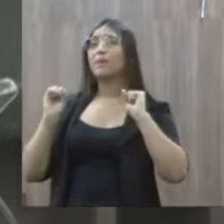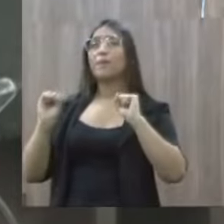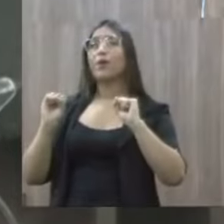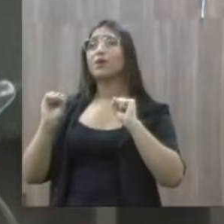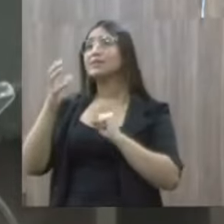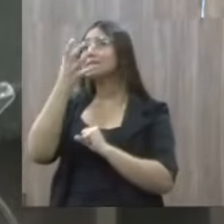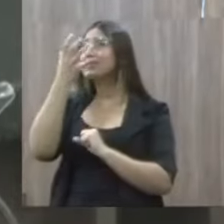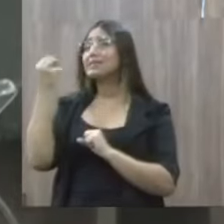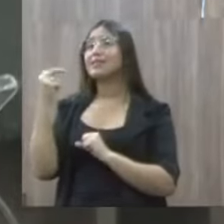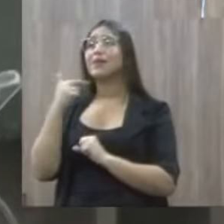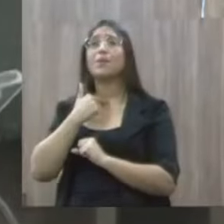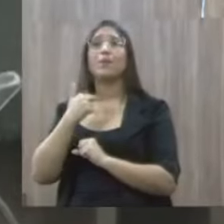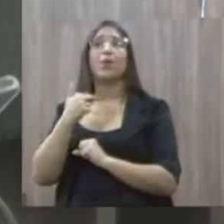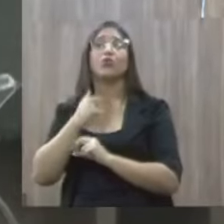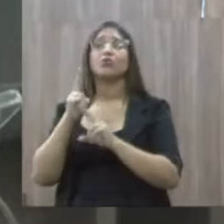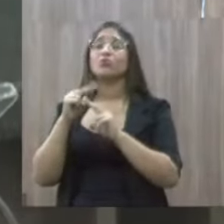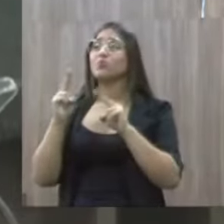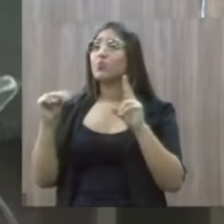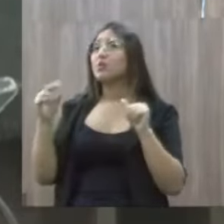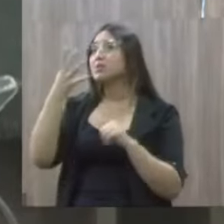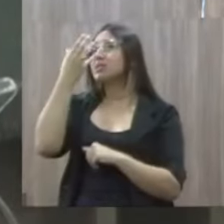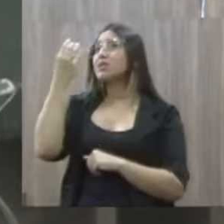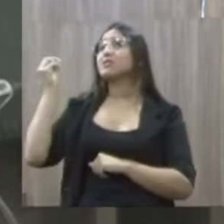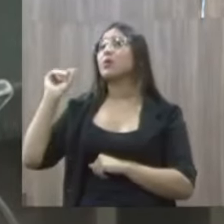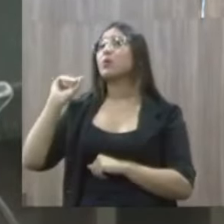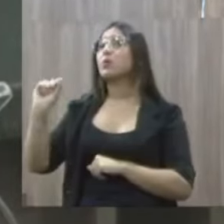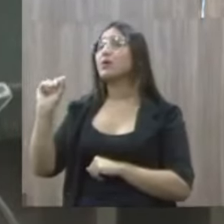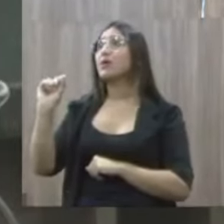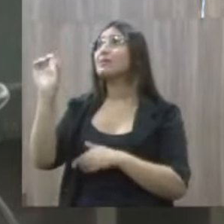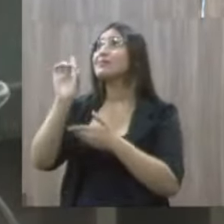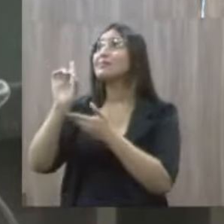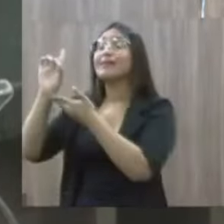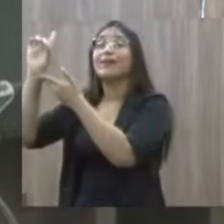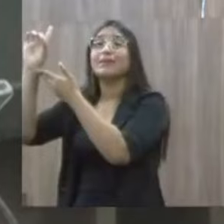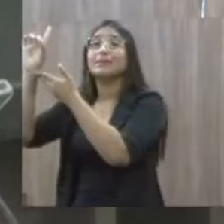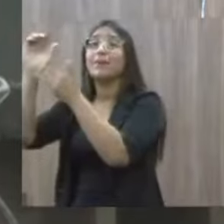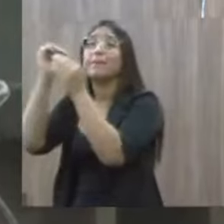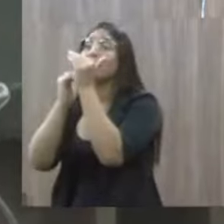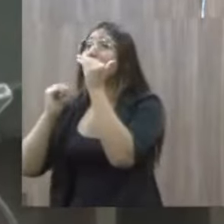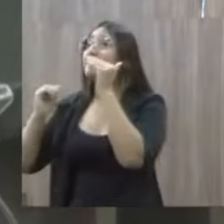esquecer de que a palavra de Deus, ela continua sendo